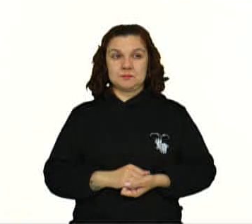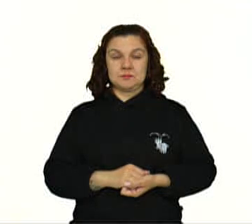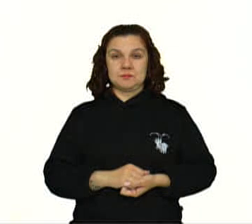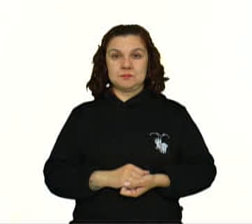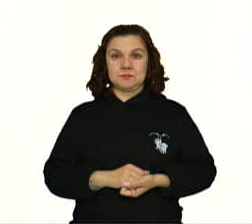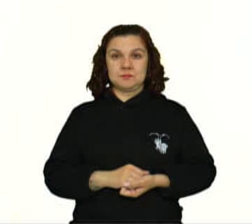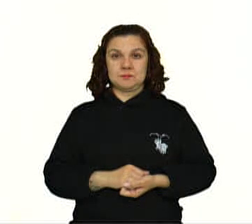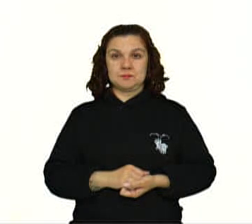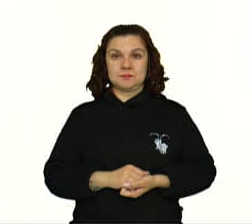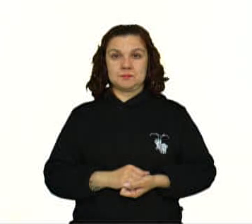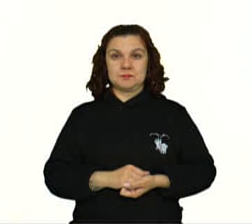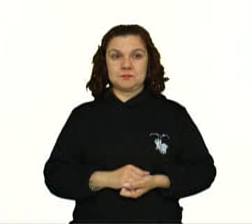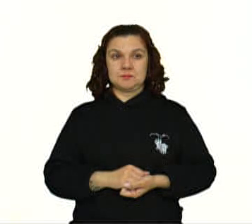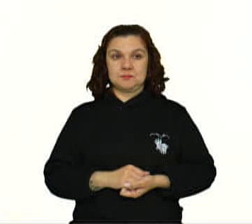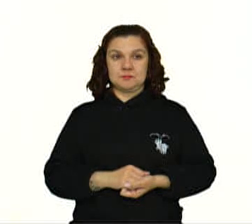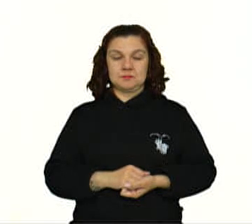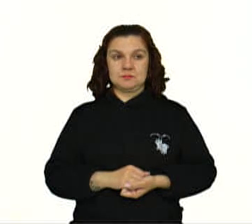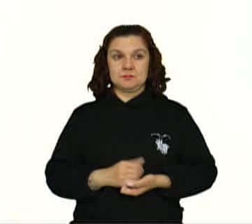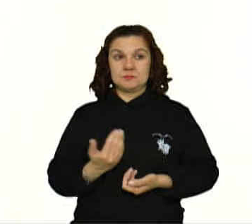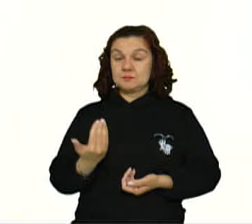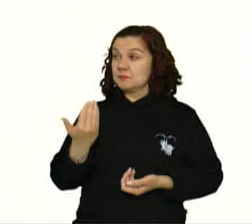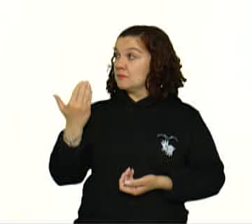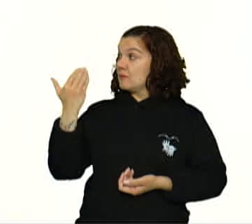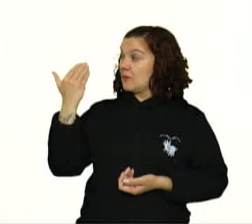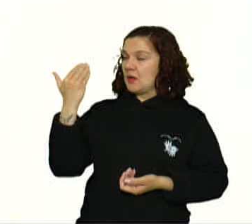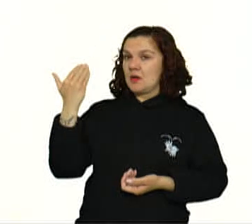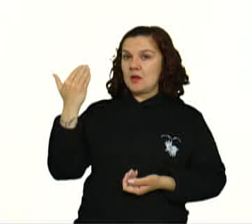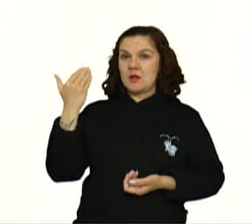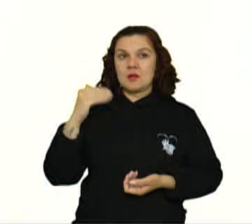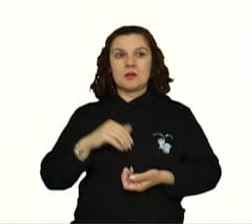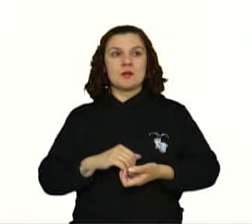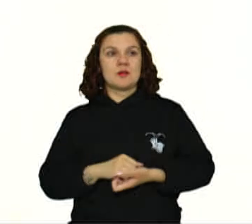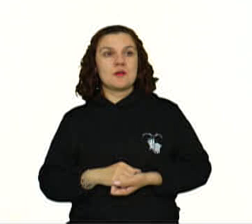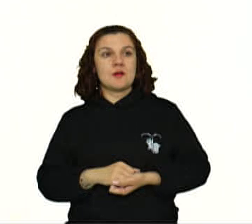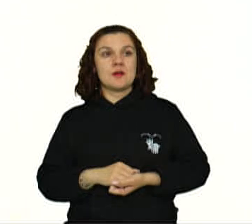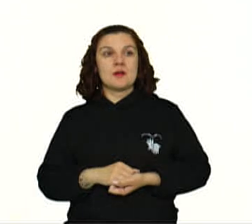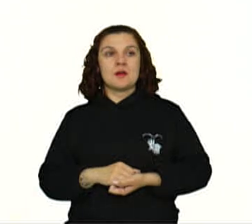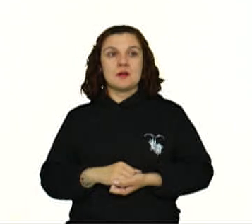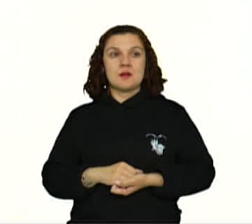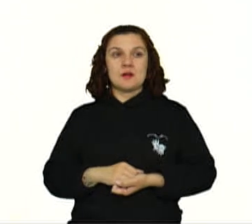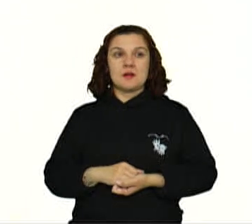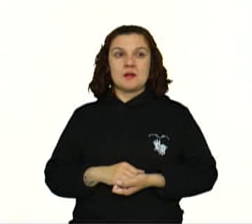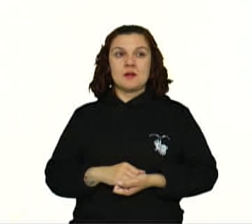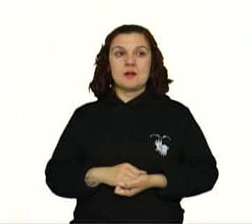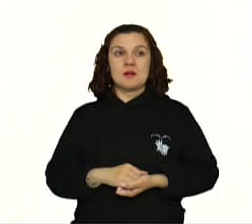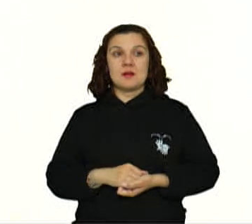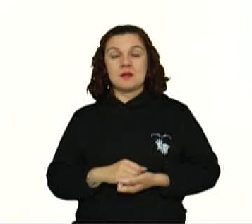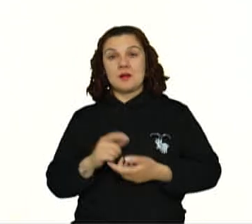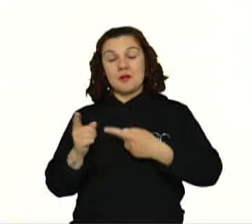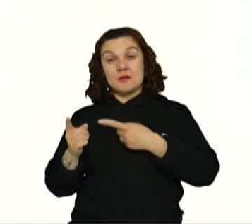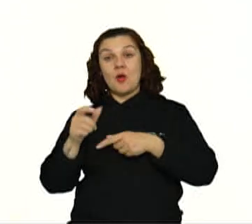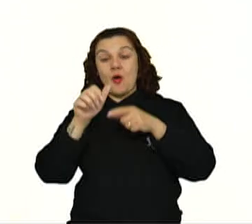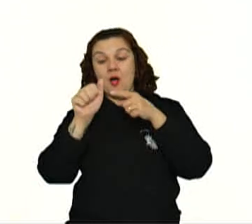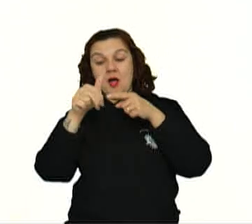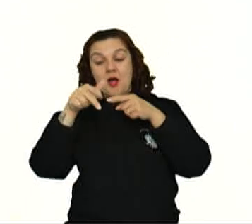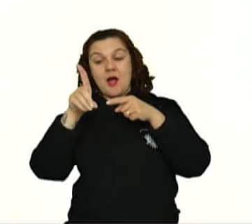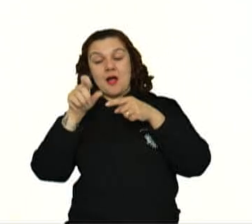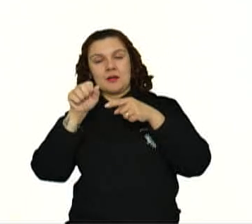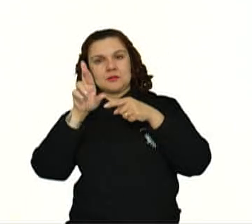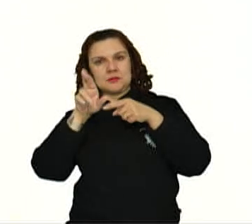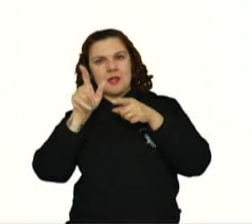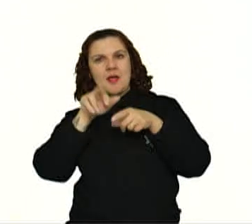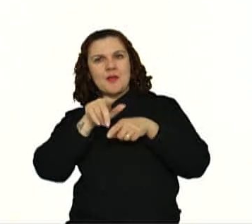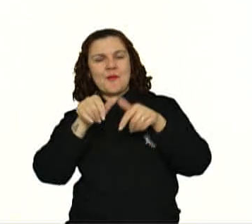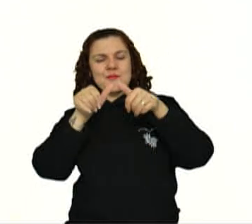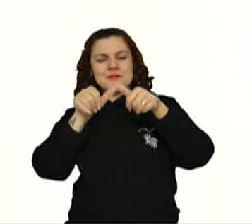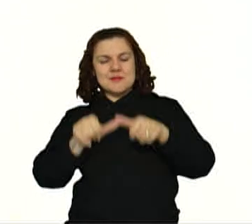permanecer, continuar, andar, mas não do andar no sentido de locomover, sim no sentido de estar. Ah,